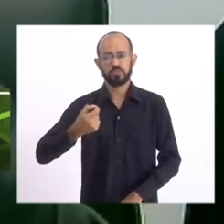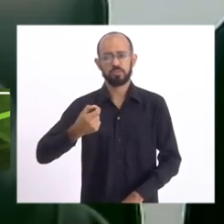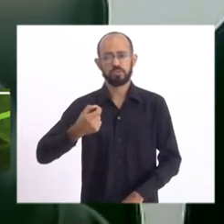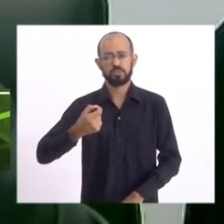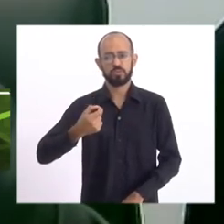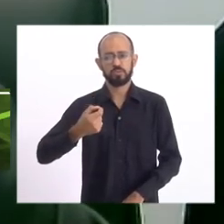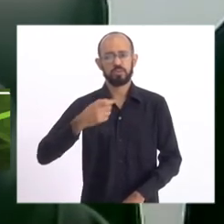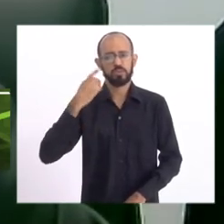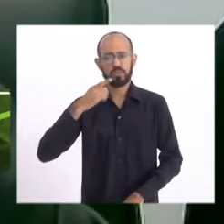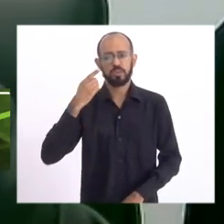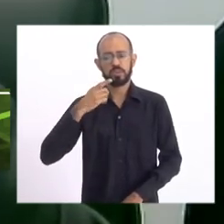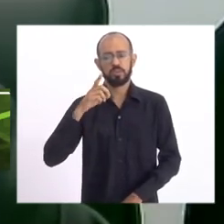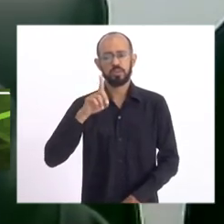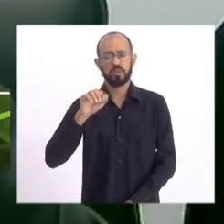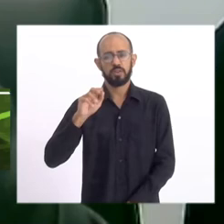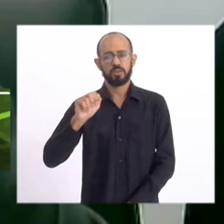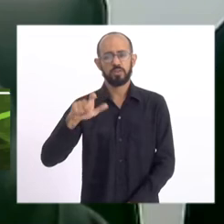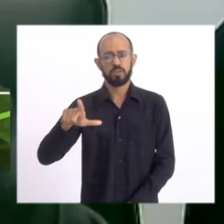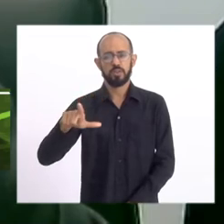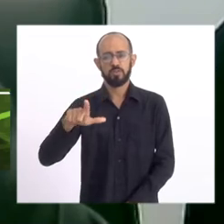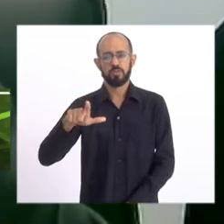autoria do deputado Daniel Librelon,